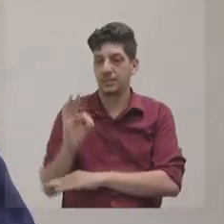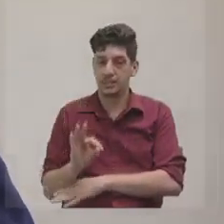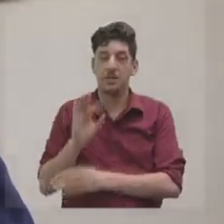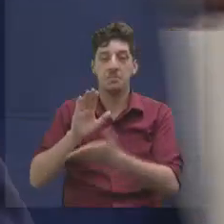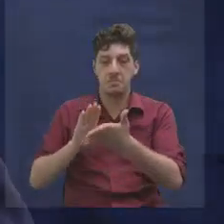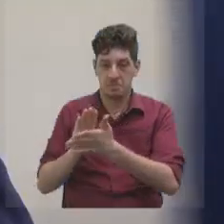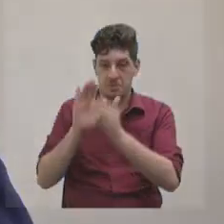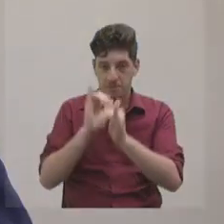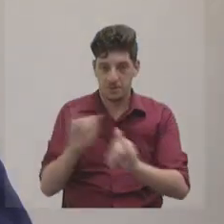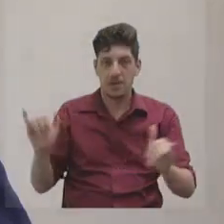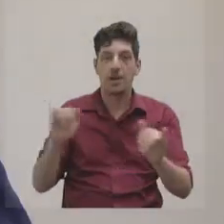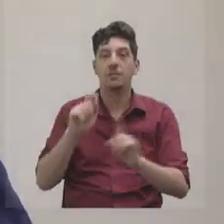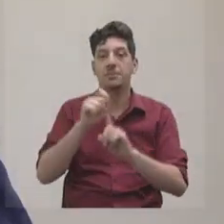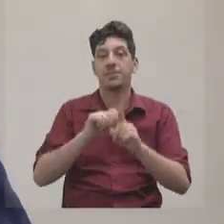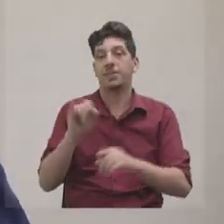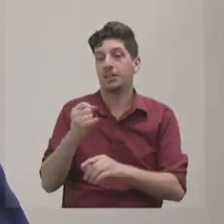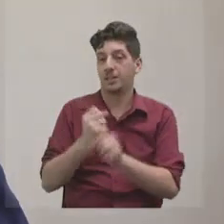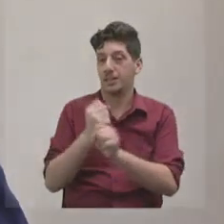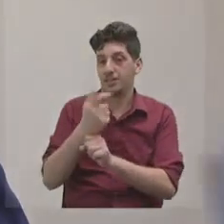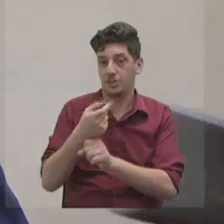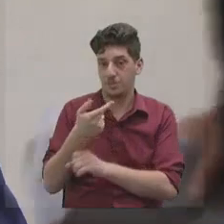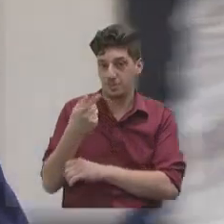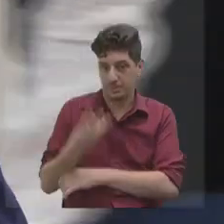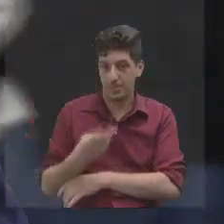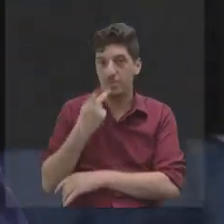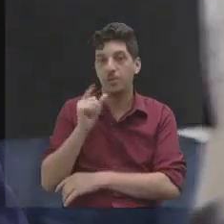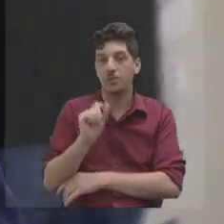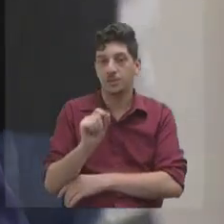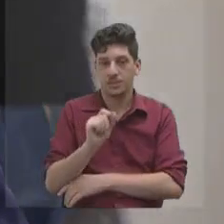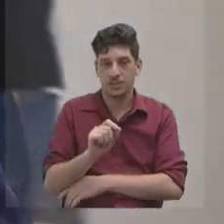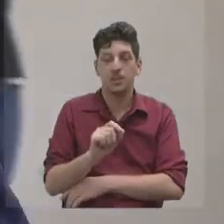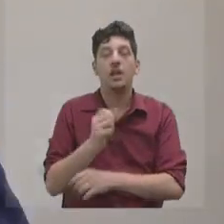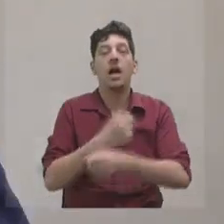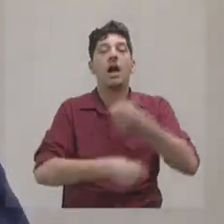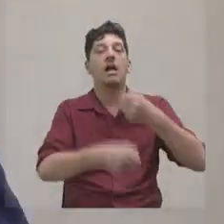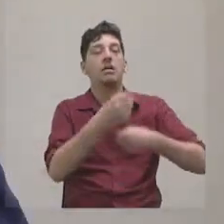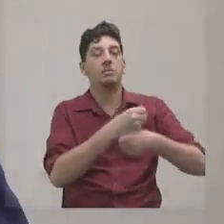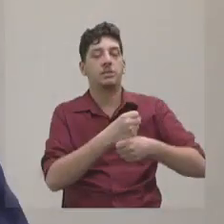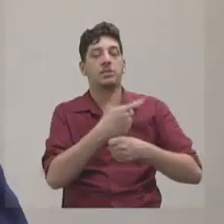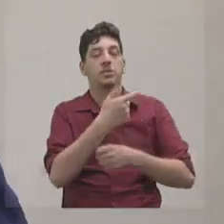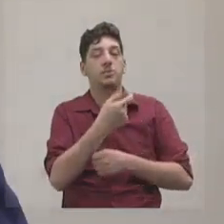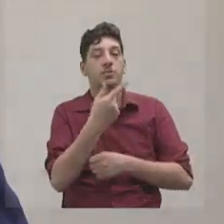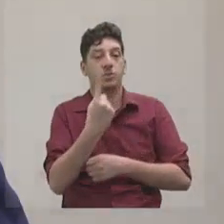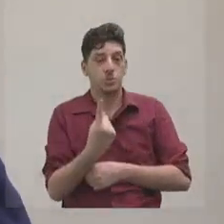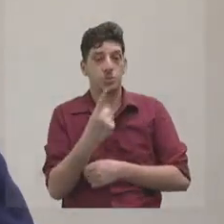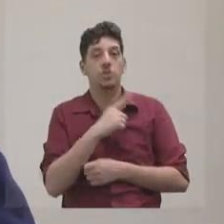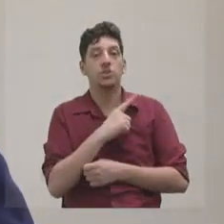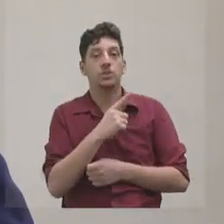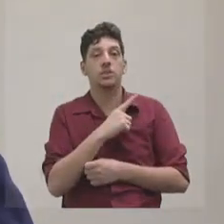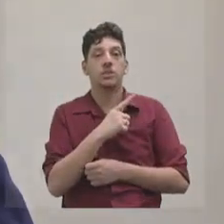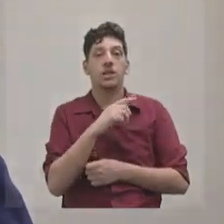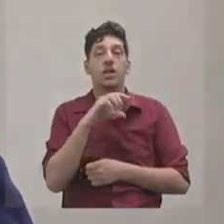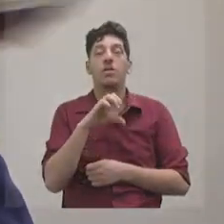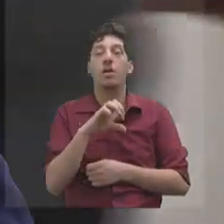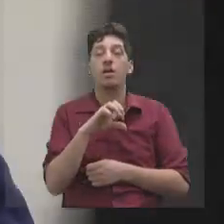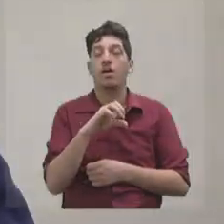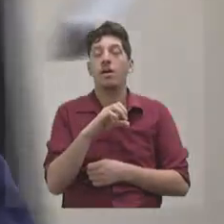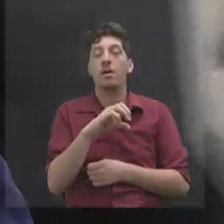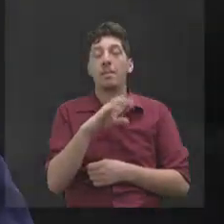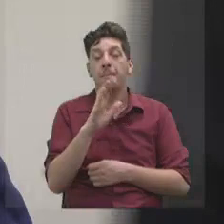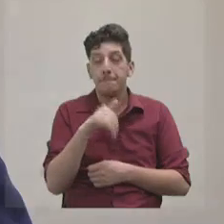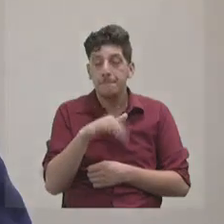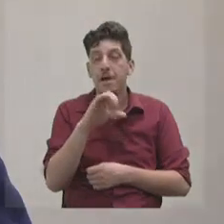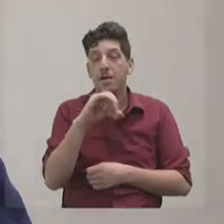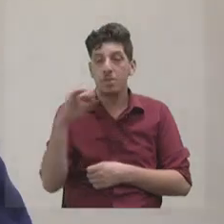em janeiro de 2023 diz o seguinte que em 2021 o estado possuía 93 pontos críticos e que em 2020